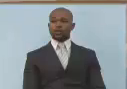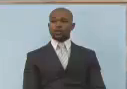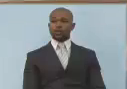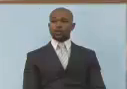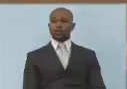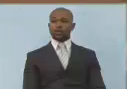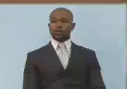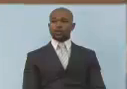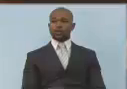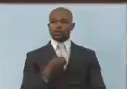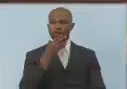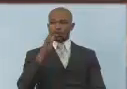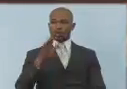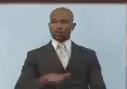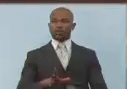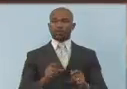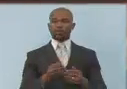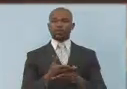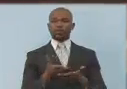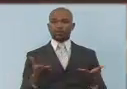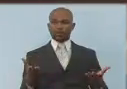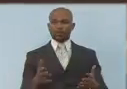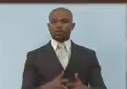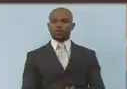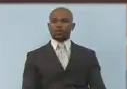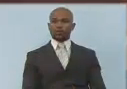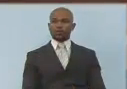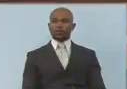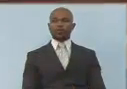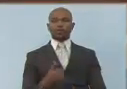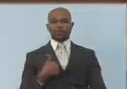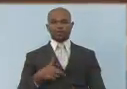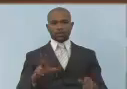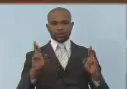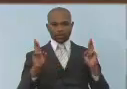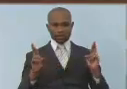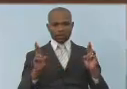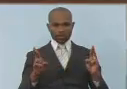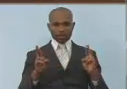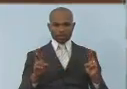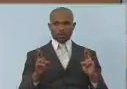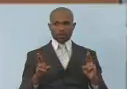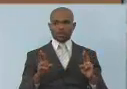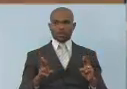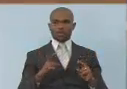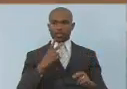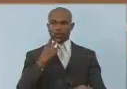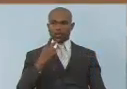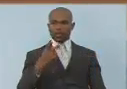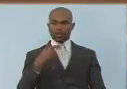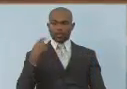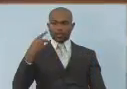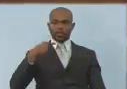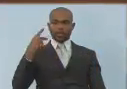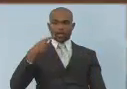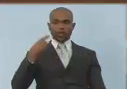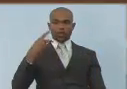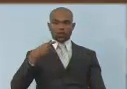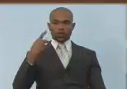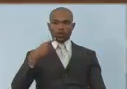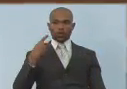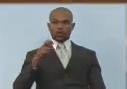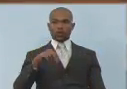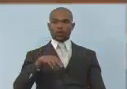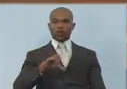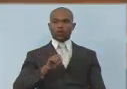Boa tarde a todos. Eu espero que as palavras do vereador Novinho Brasil